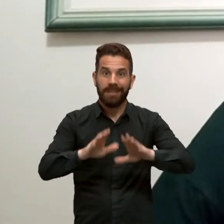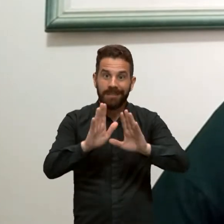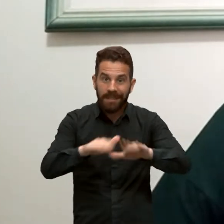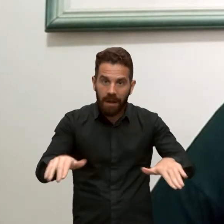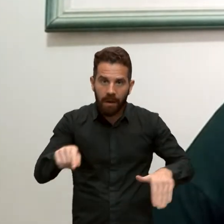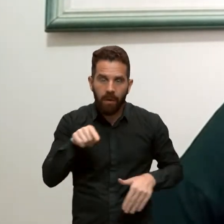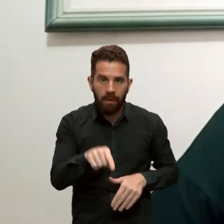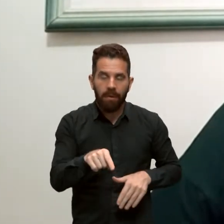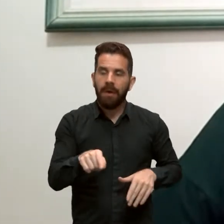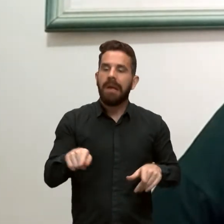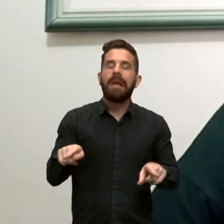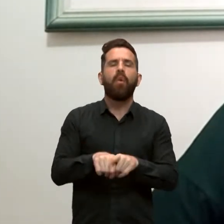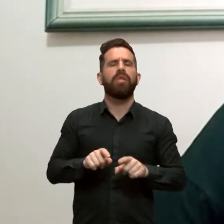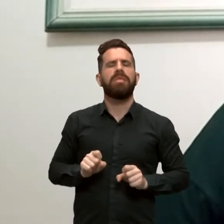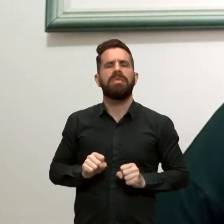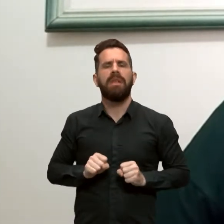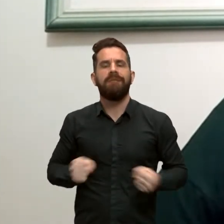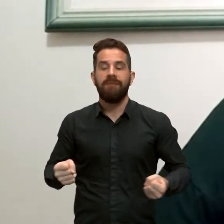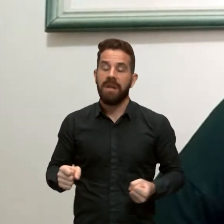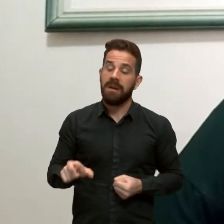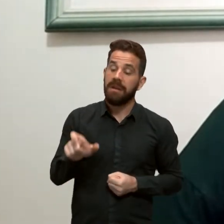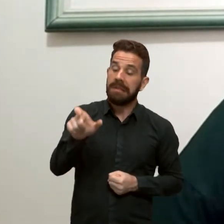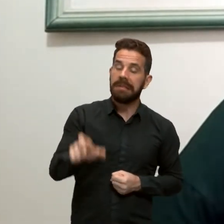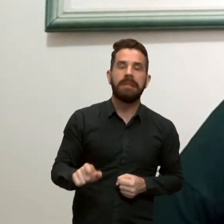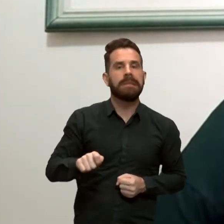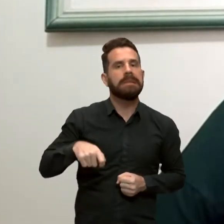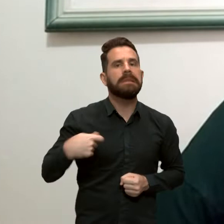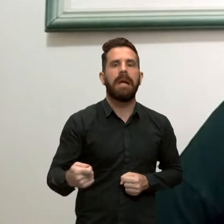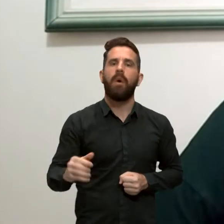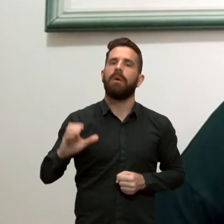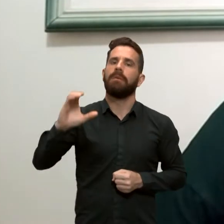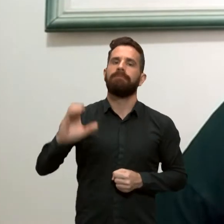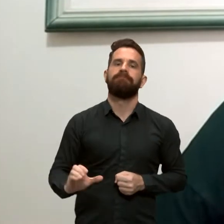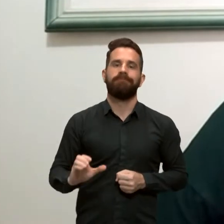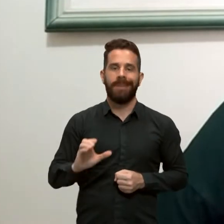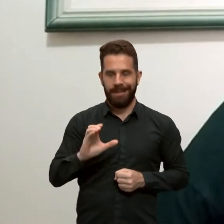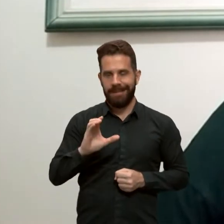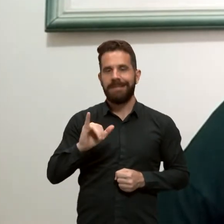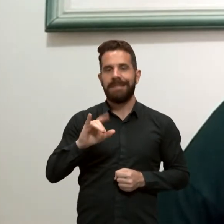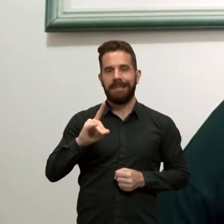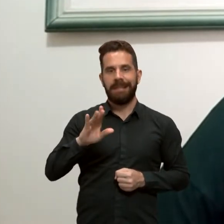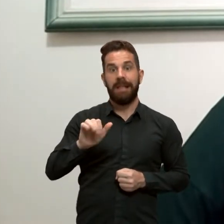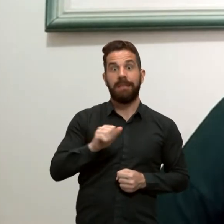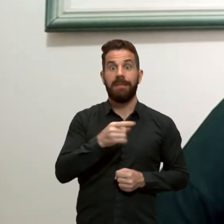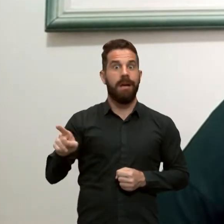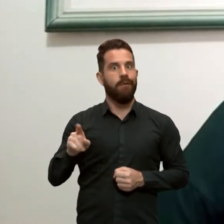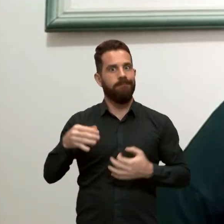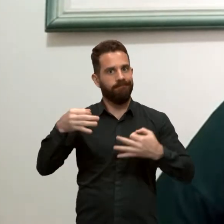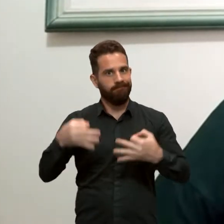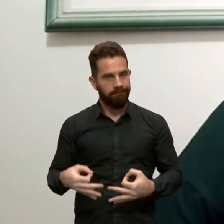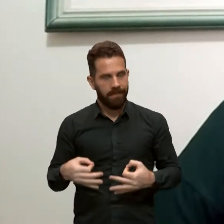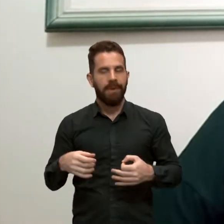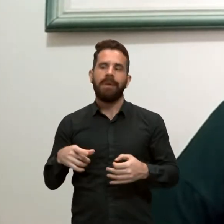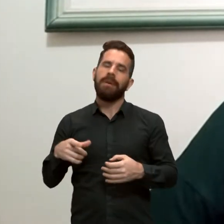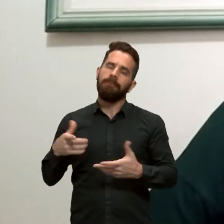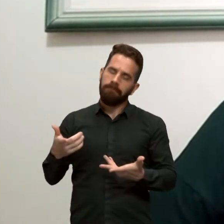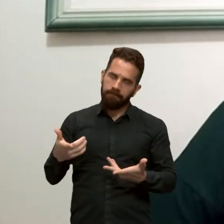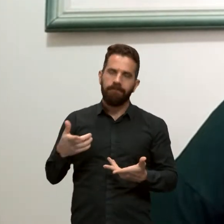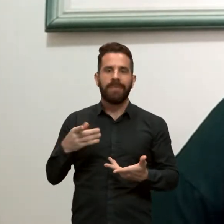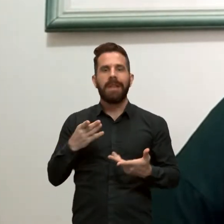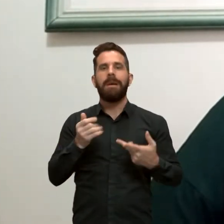enquanto cidadã, queria reforçar isso. Então, como a Bárbara trouxe muito bem as legislações e trata